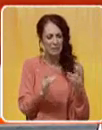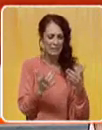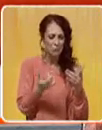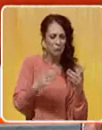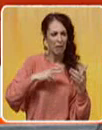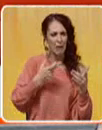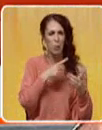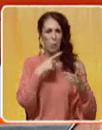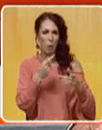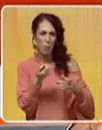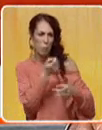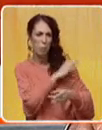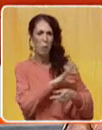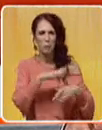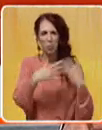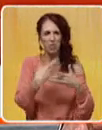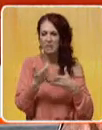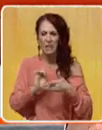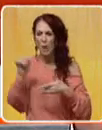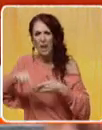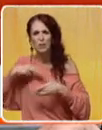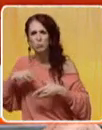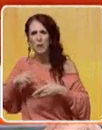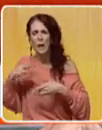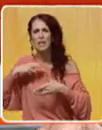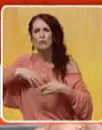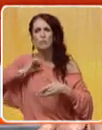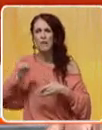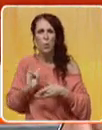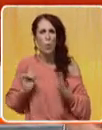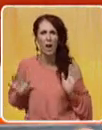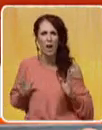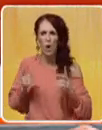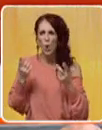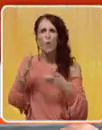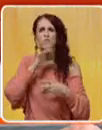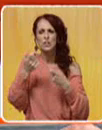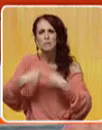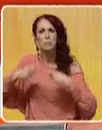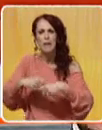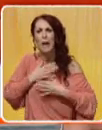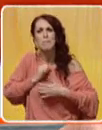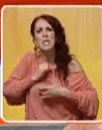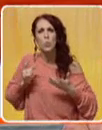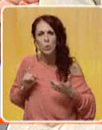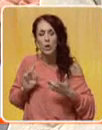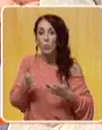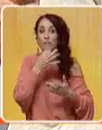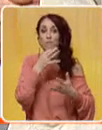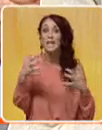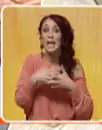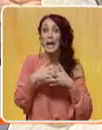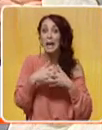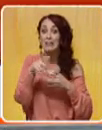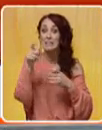não eles tinham passado por uma guerra e era o filho do Sapateiro que era meu amigo era o filho do médico que era meu amigo era falas na guerra estás a falar da guerra